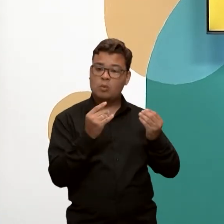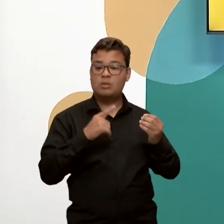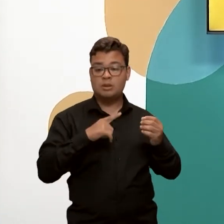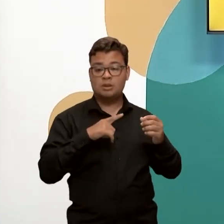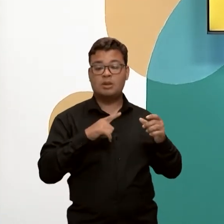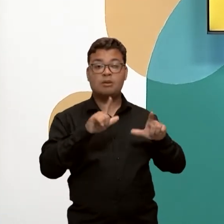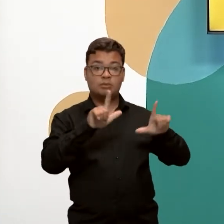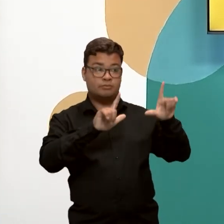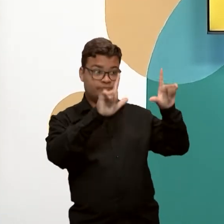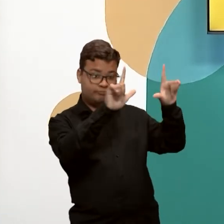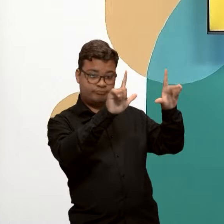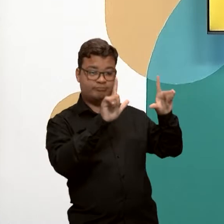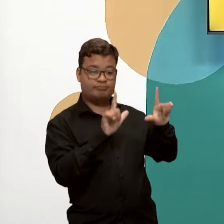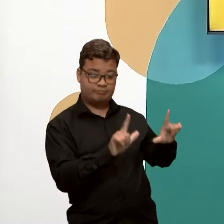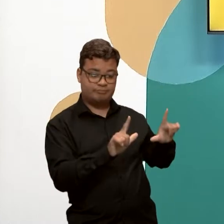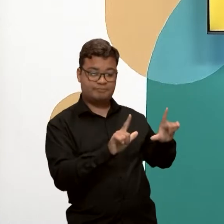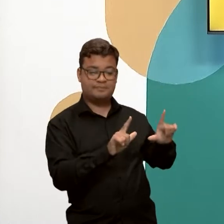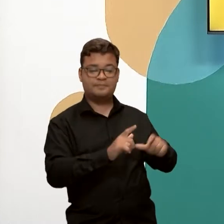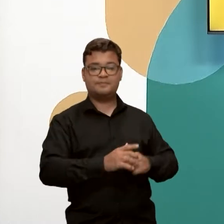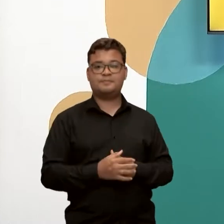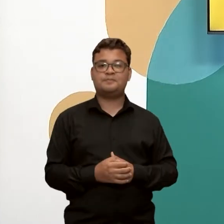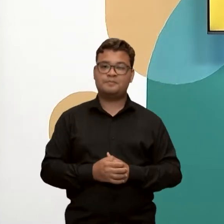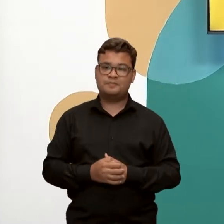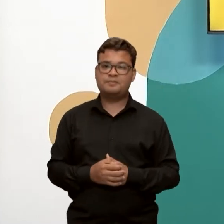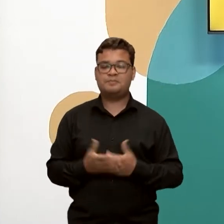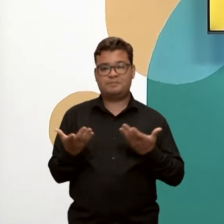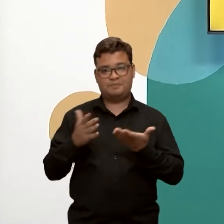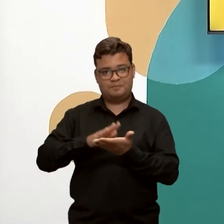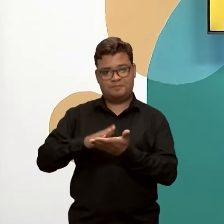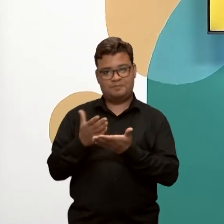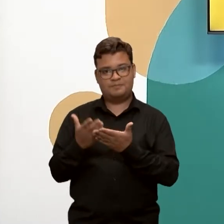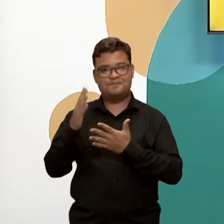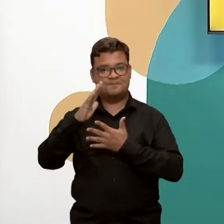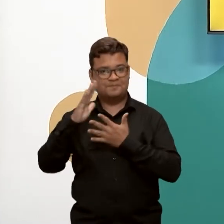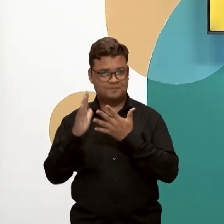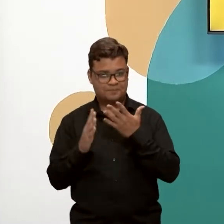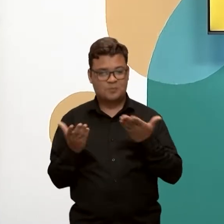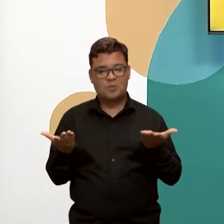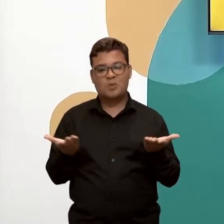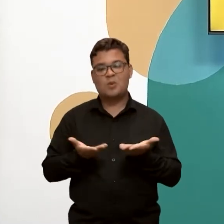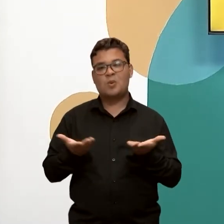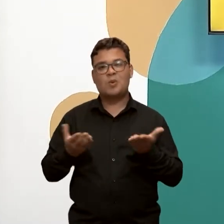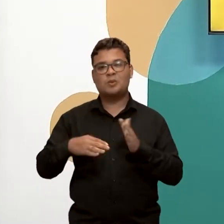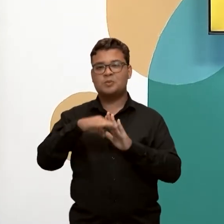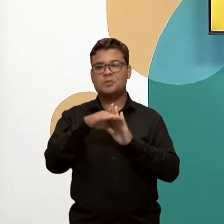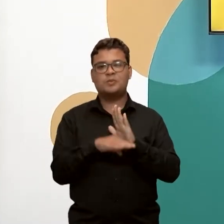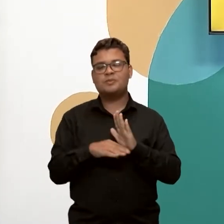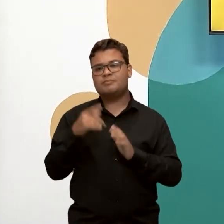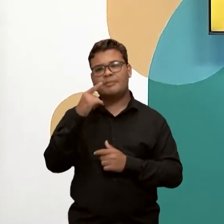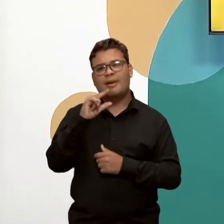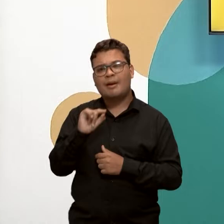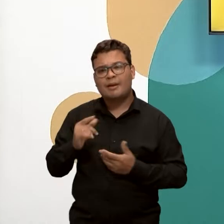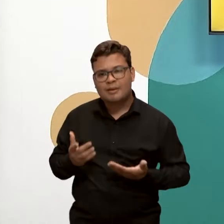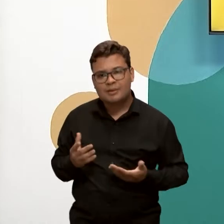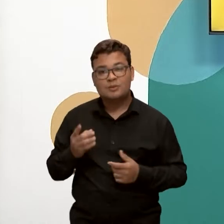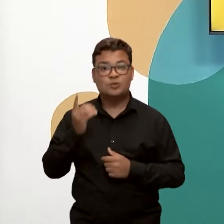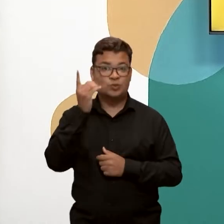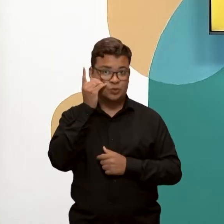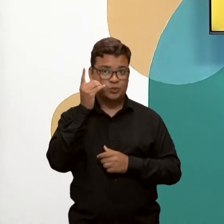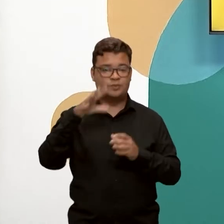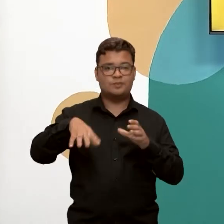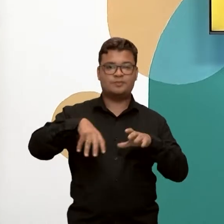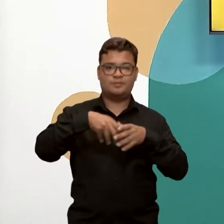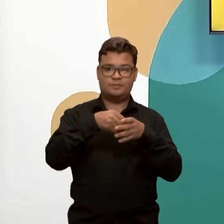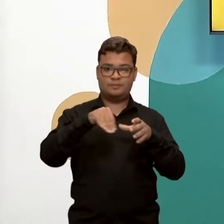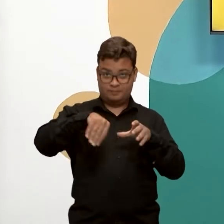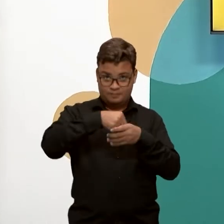duas telas do meu lado direito. Quem faz a interpretação para Libras nesse programa é o Diogo Marques, integrante